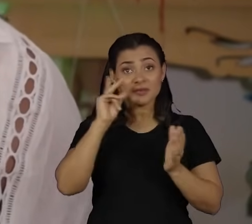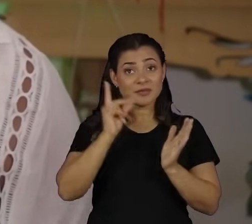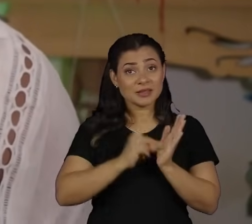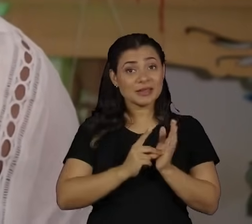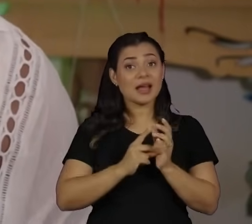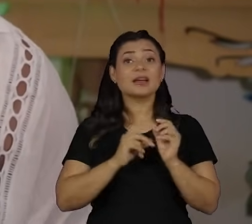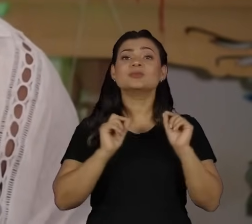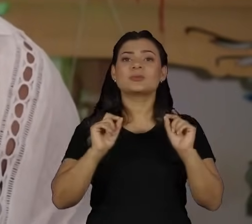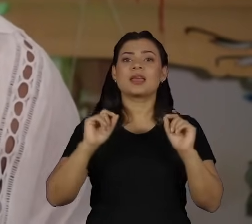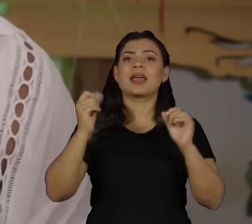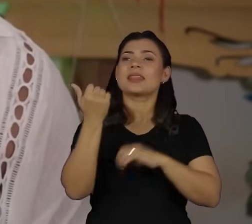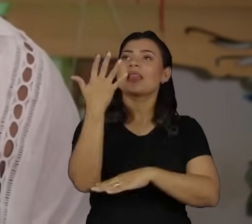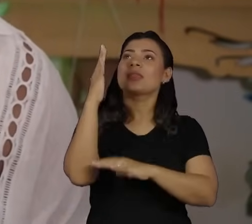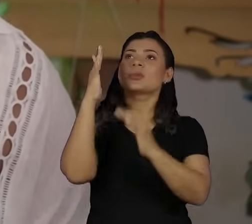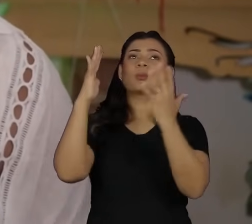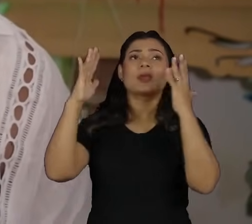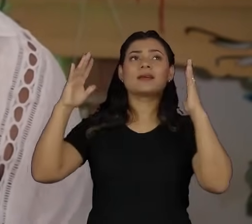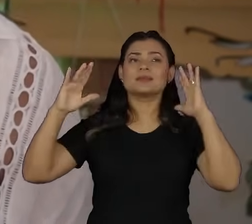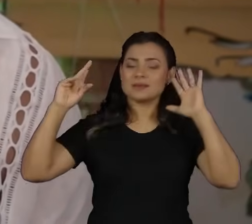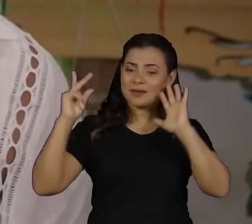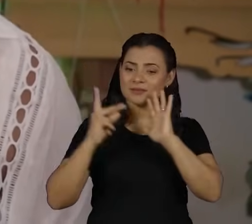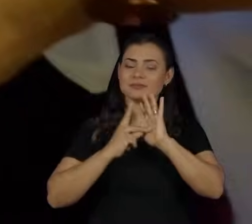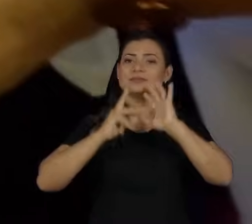Mãe Divina, natureza, com esse corpo.